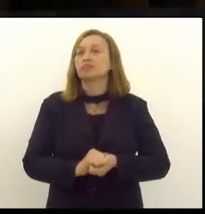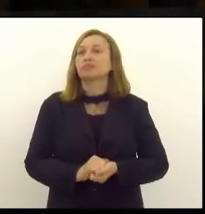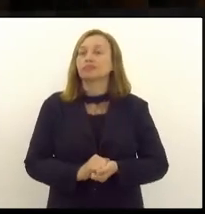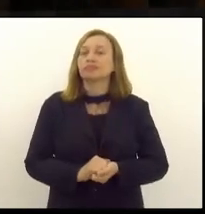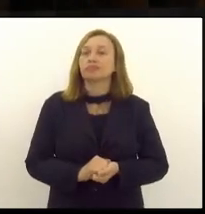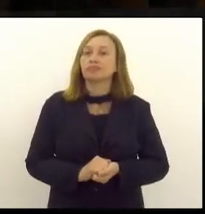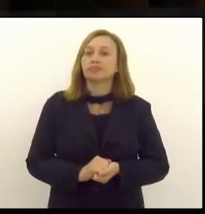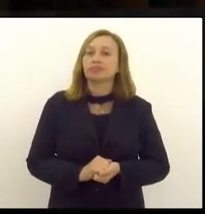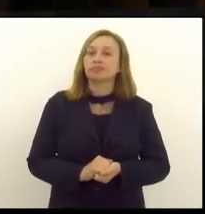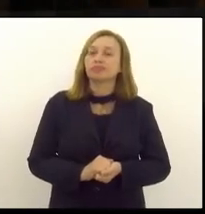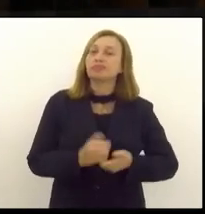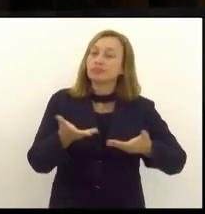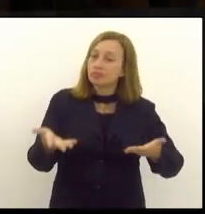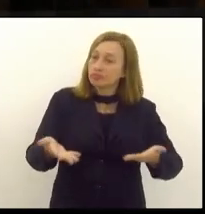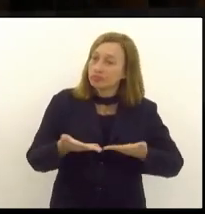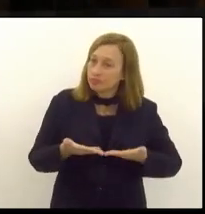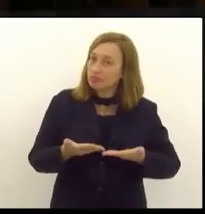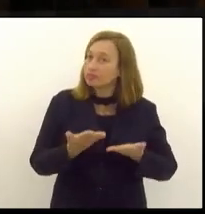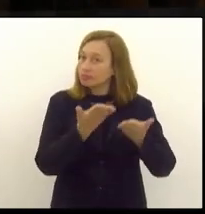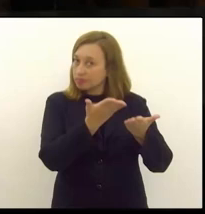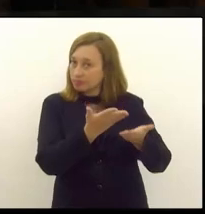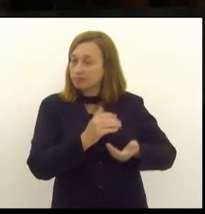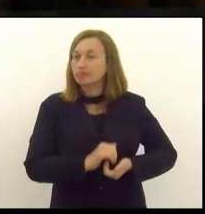ela convidados e nominados.